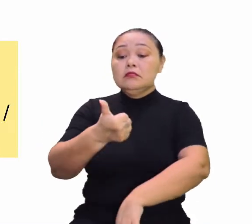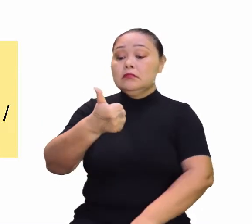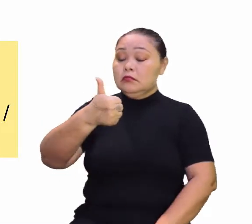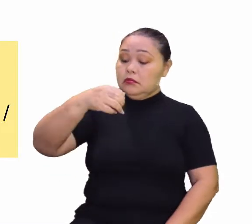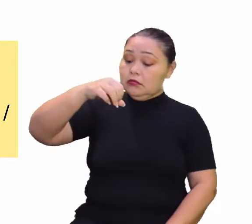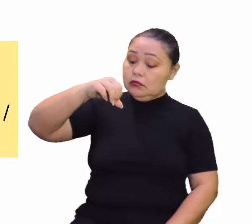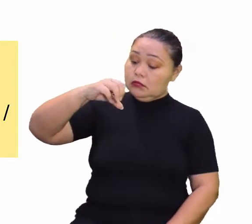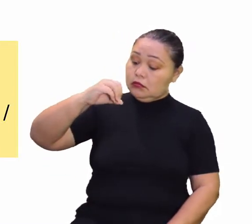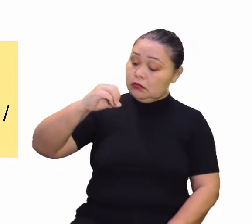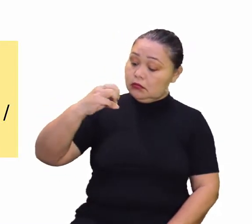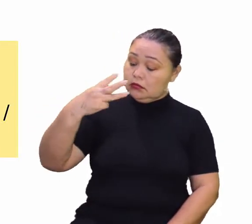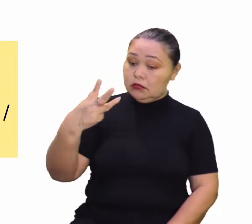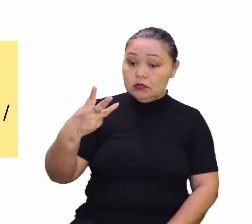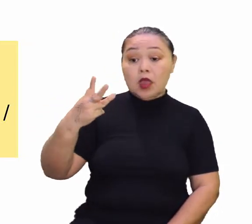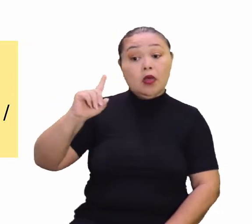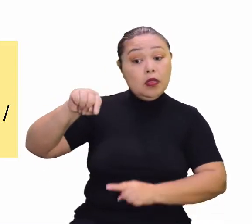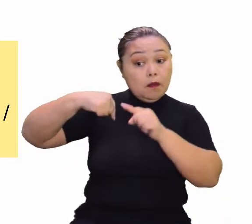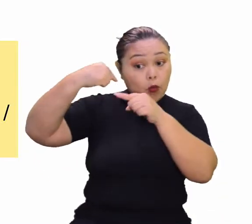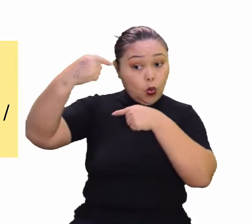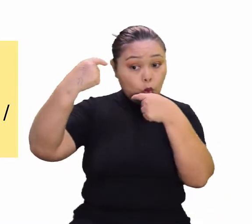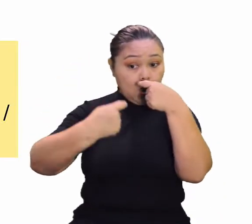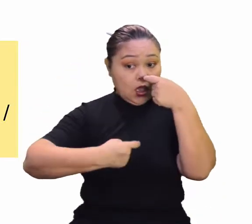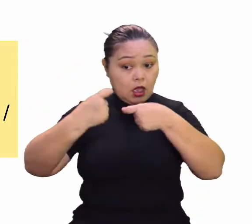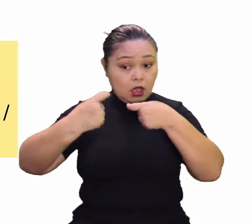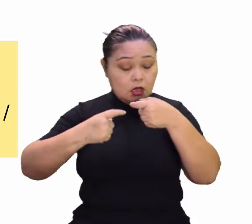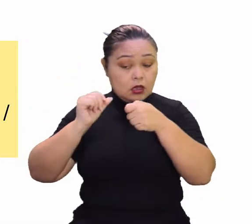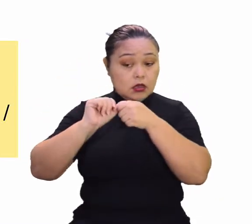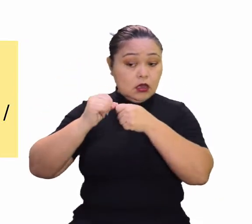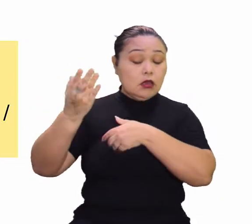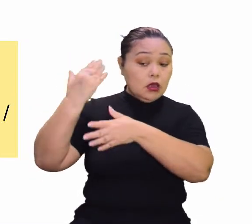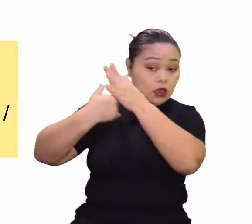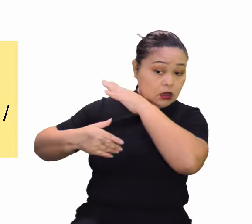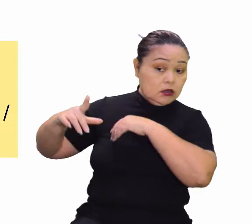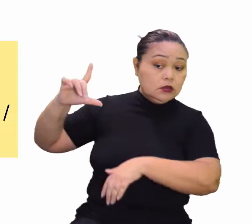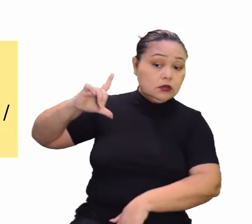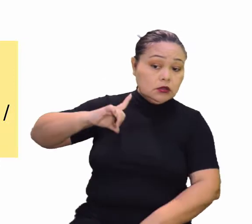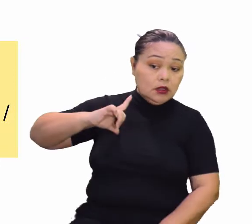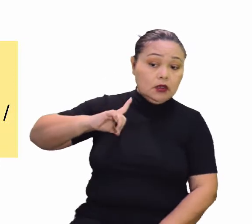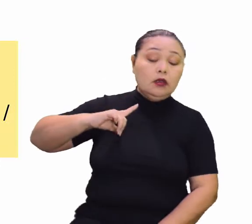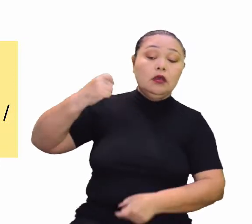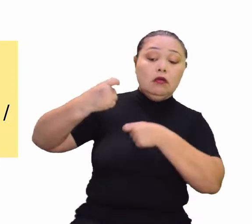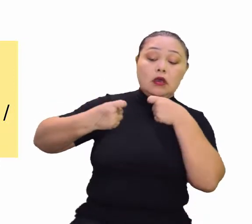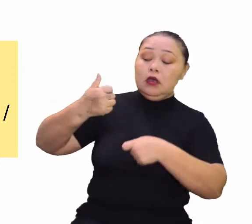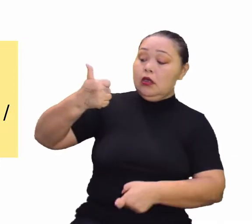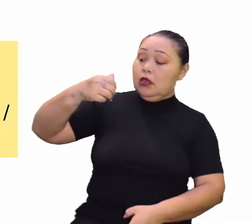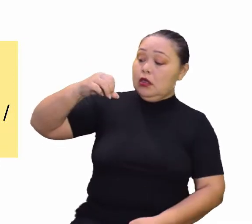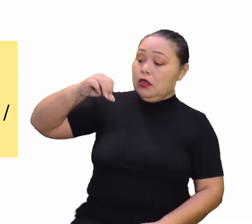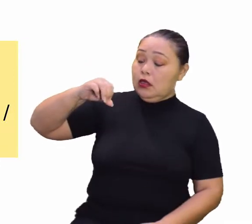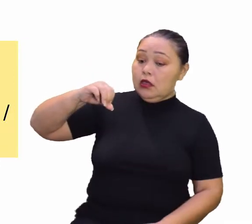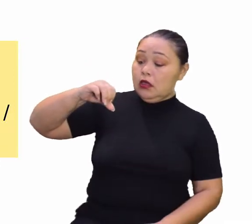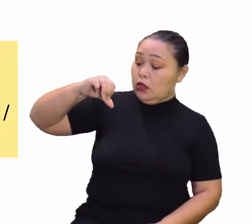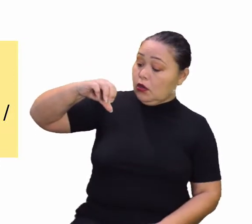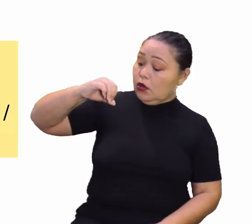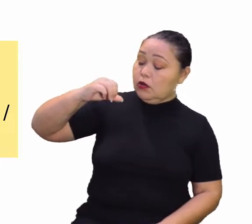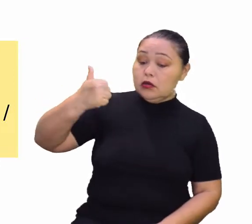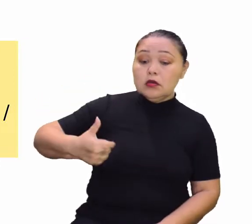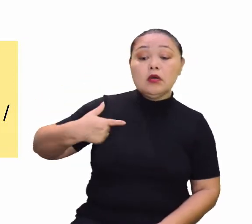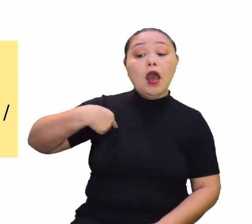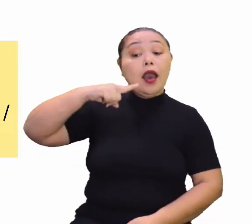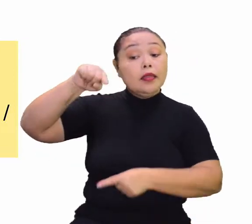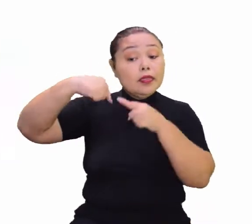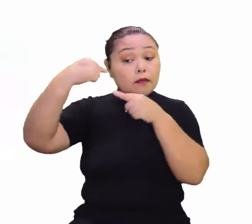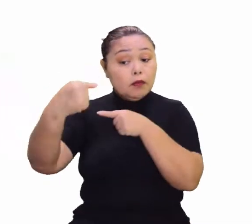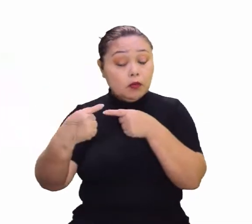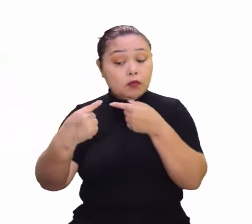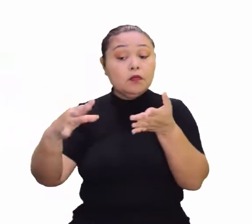1903, após a guerra que aconteceu lá em 1901, assinar o Tratado de Petrópolis, em 1903. Então,